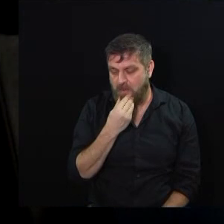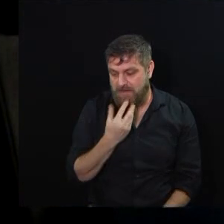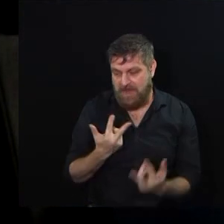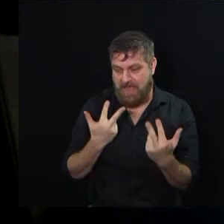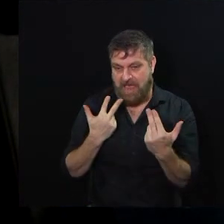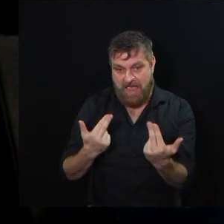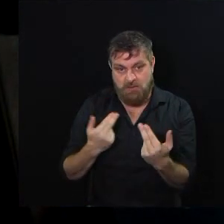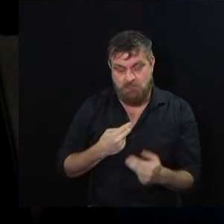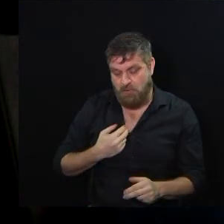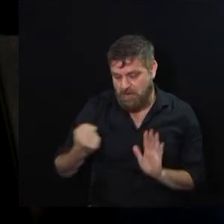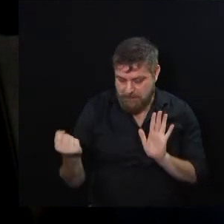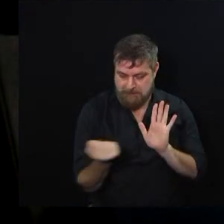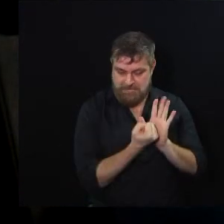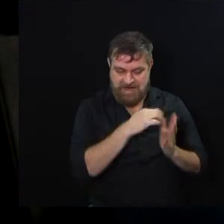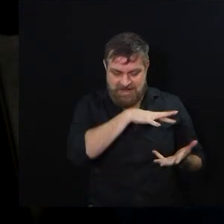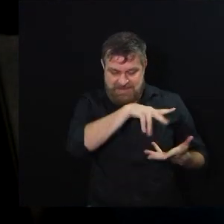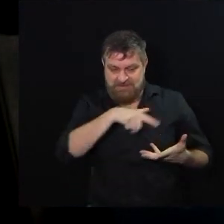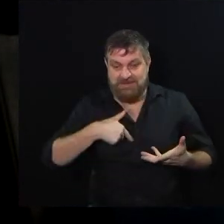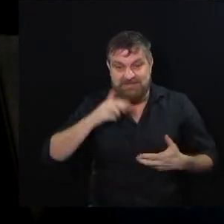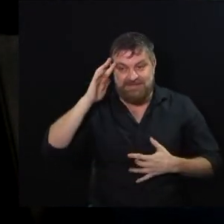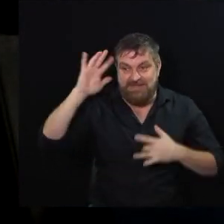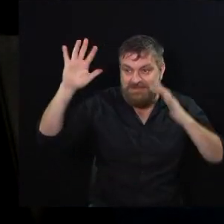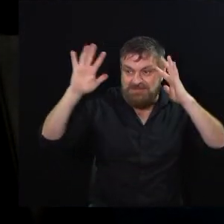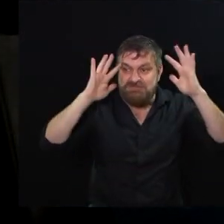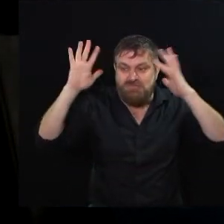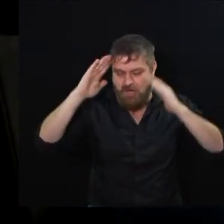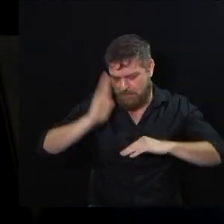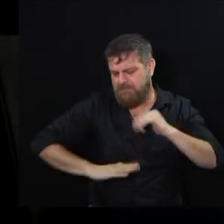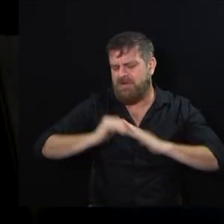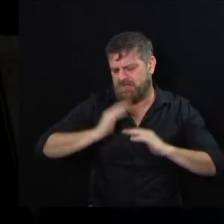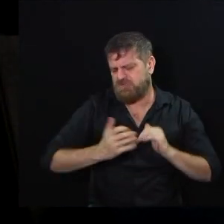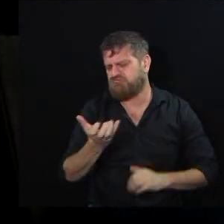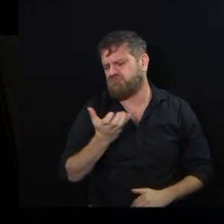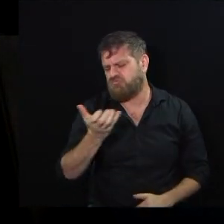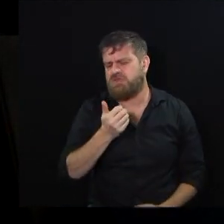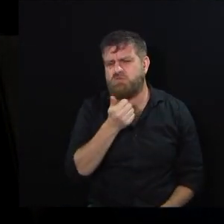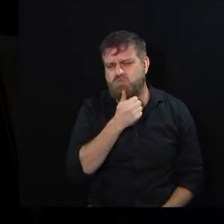tenho muitos sonhos e feitos a realizar.